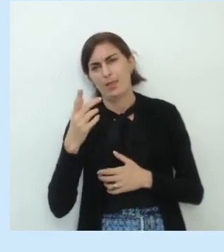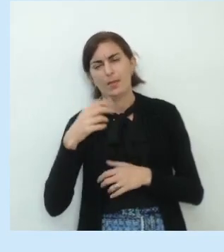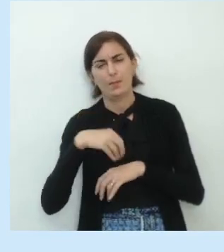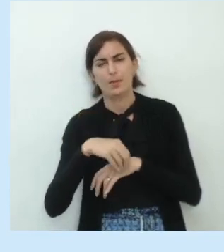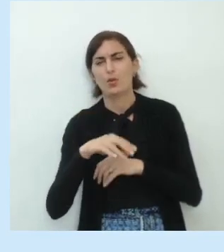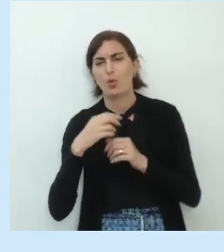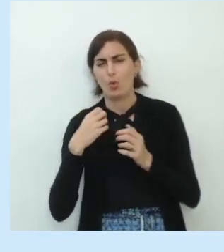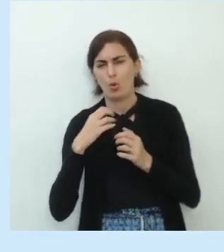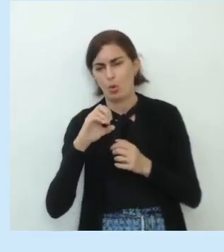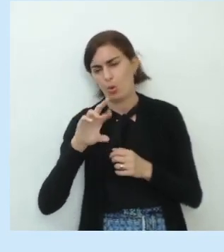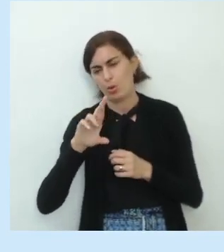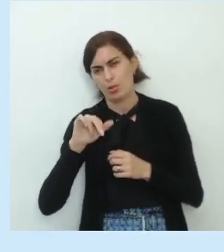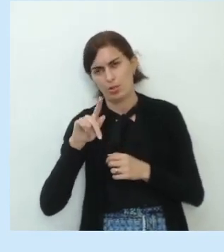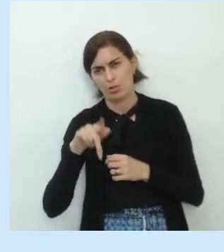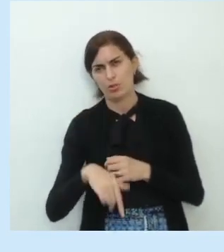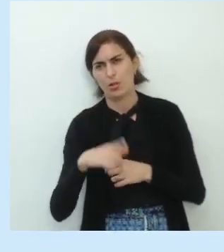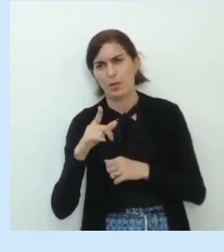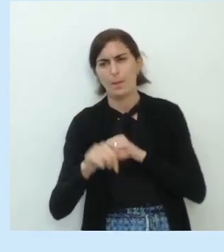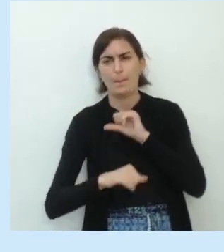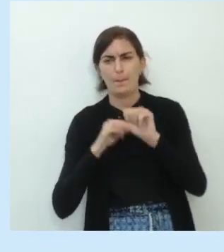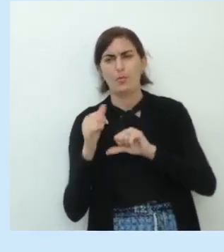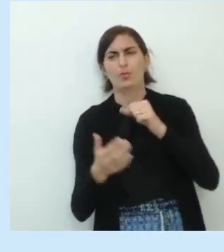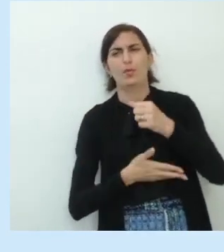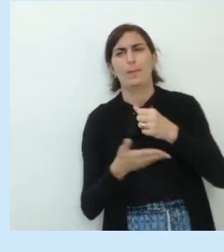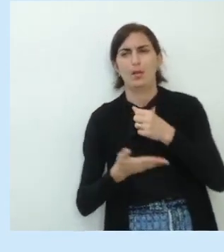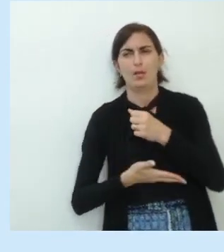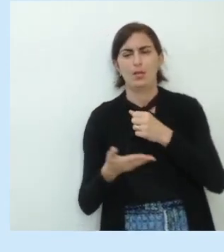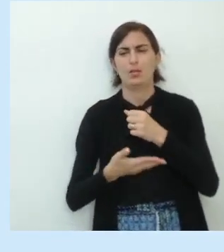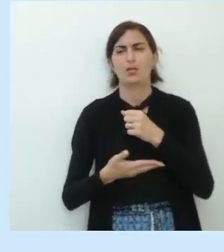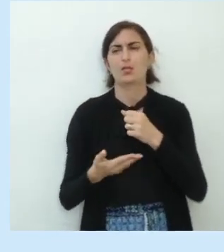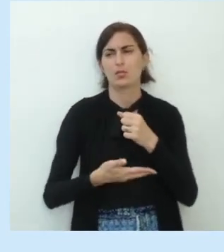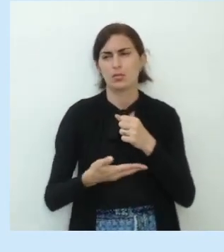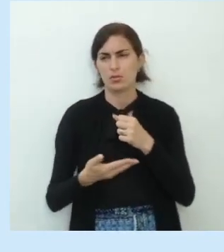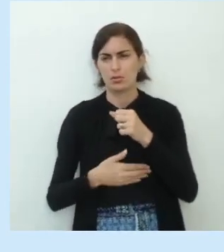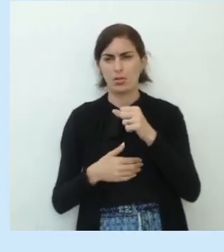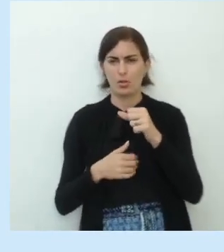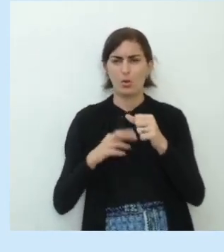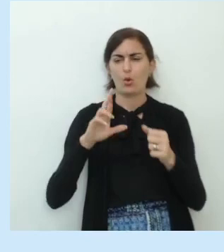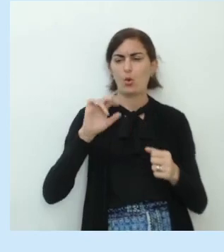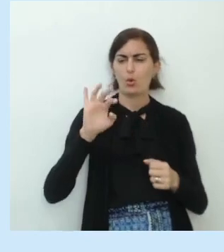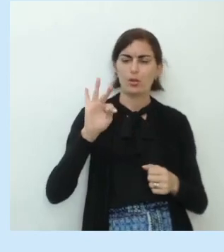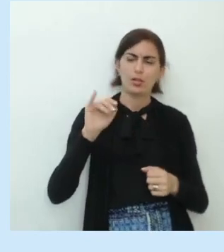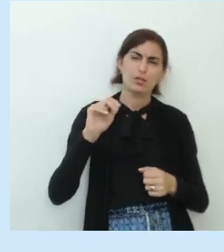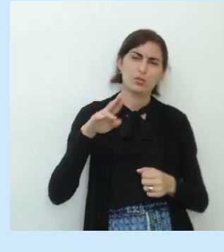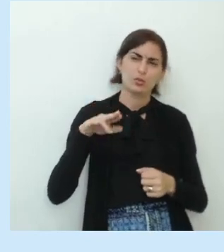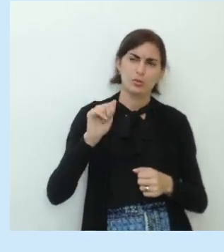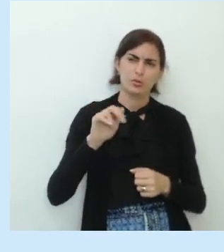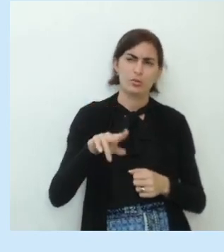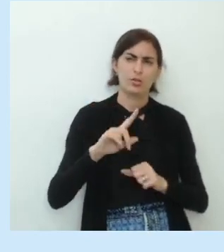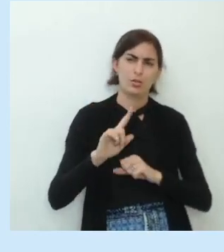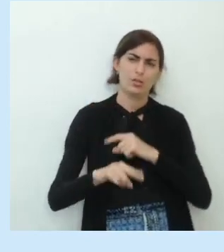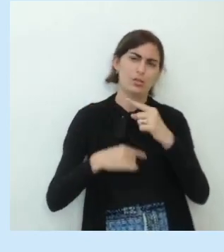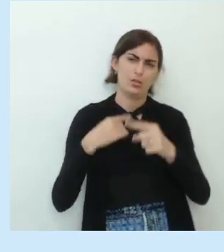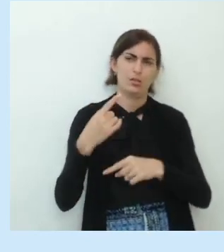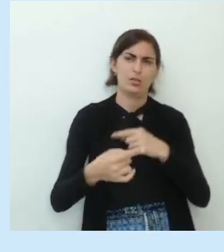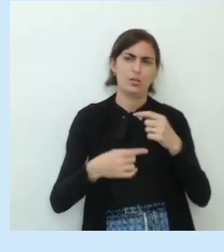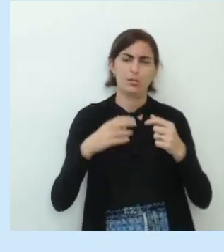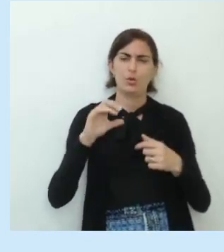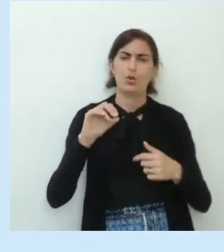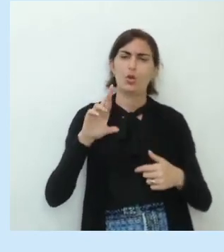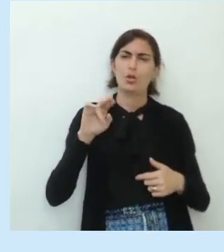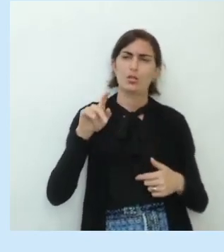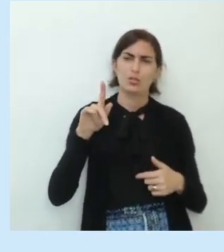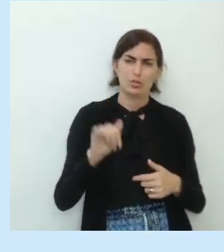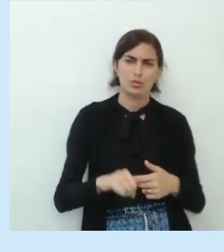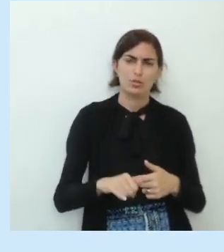pela origem. Perceba que ele muda a base, ó. Ele vai rotacionar e depois vai passar pela origem.